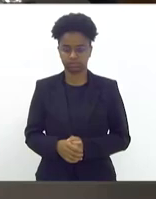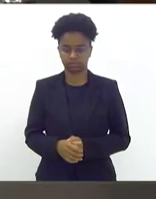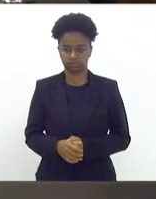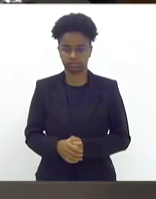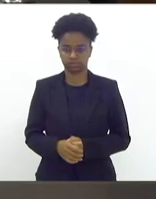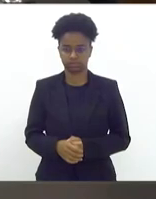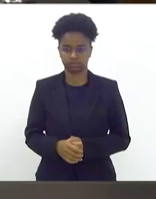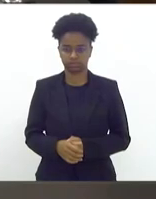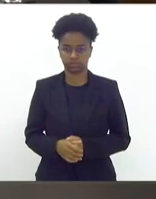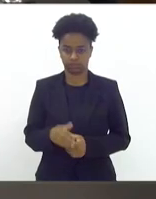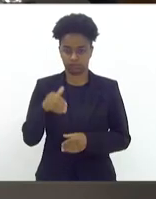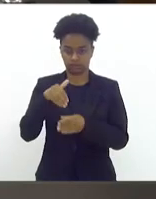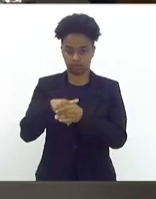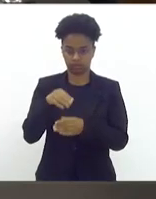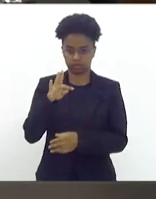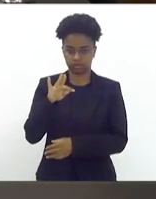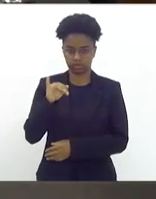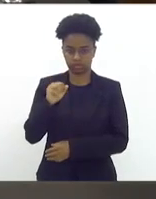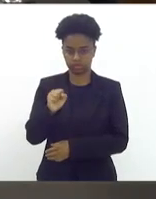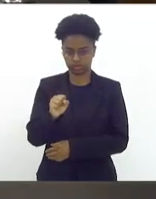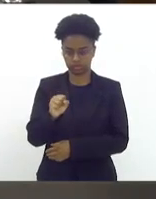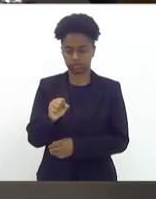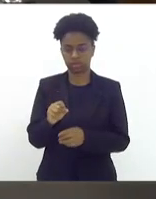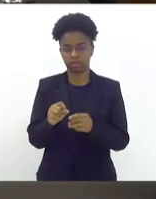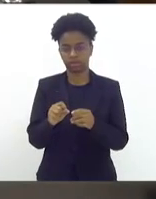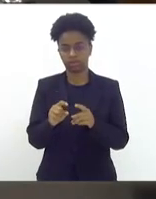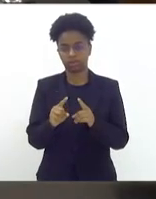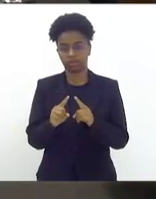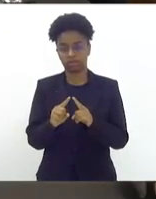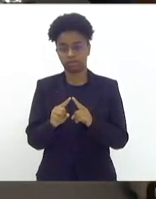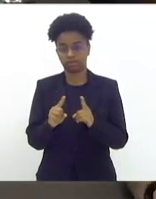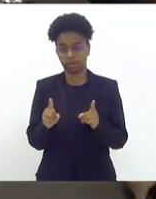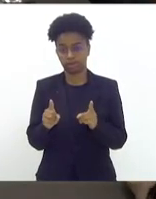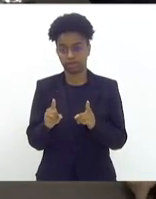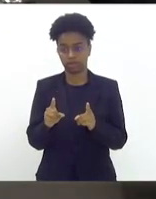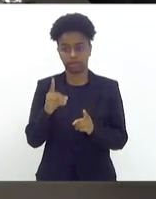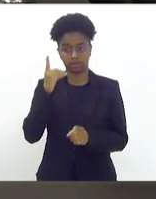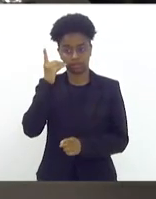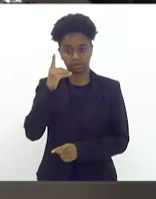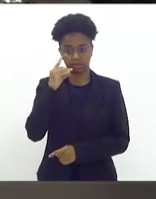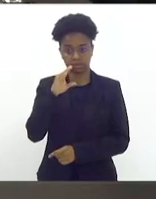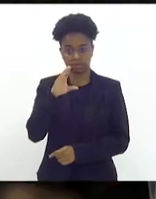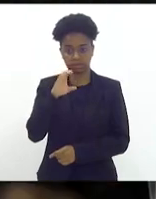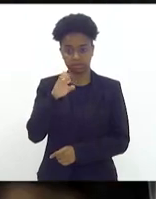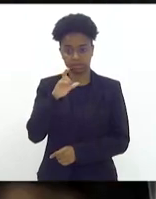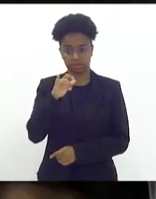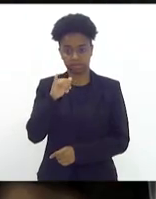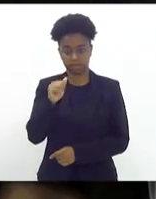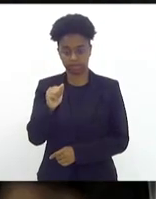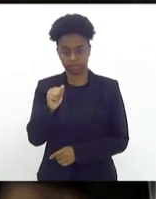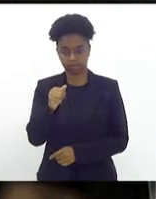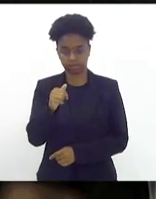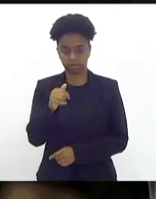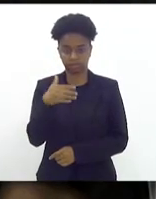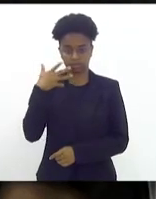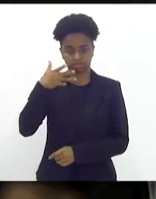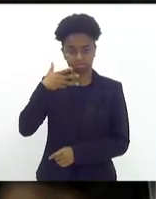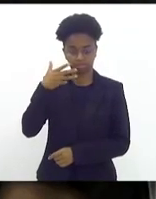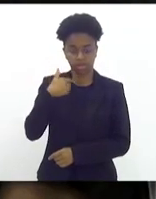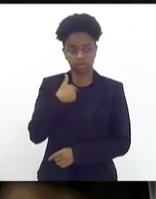o voto em tis. Com o encaminhamento da deputada Célia Jordão, eu fiquei